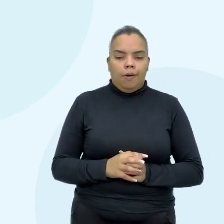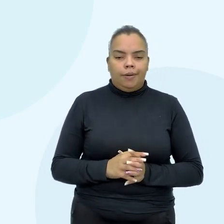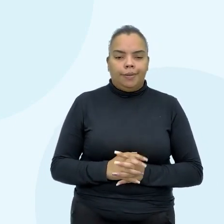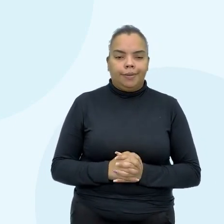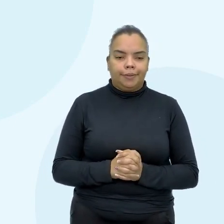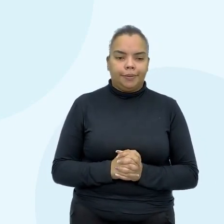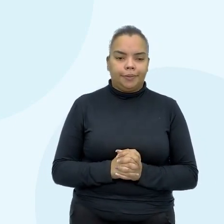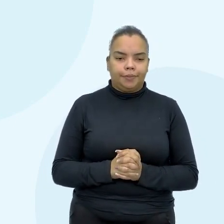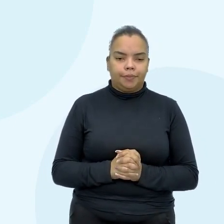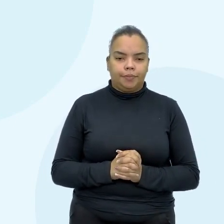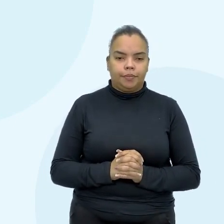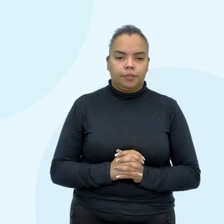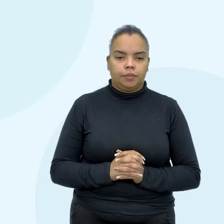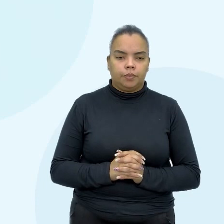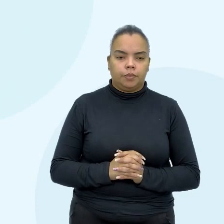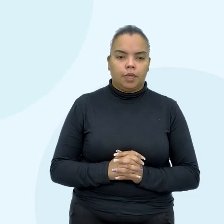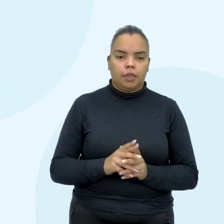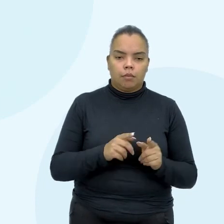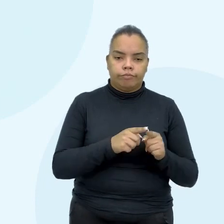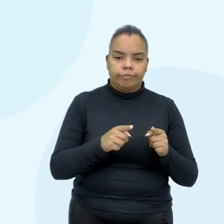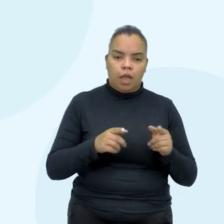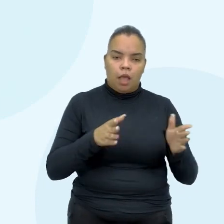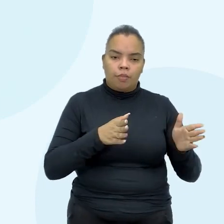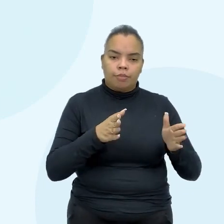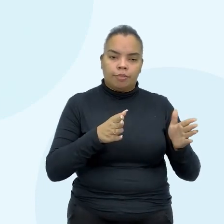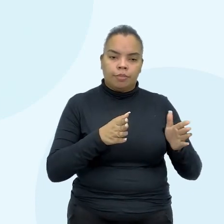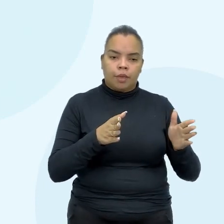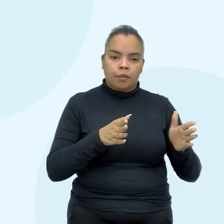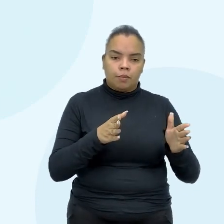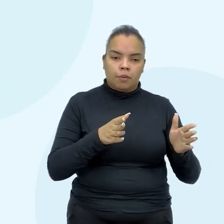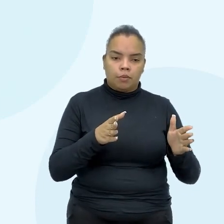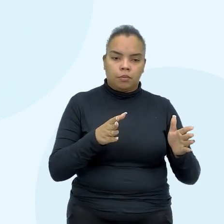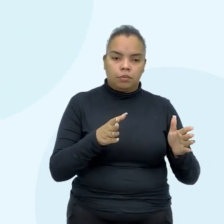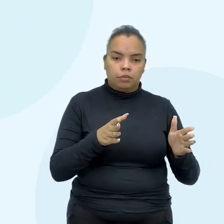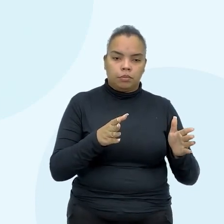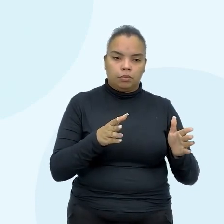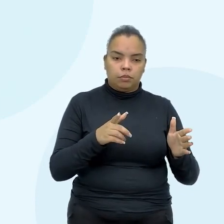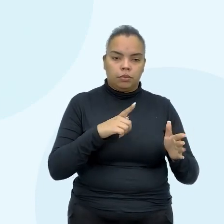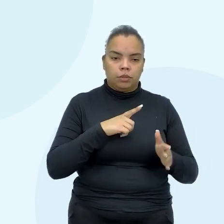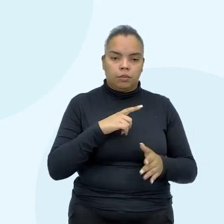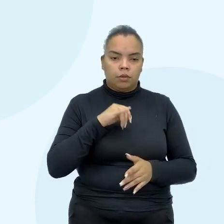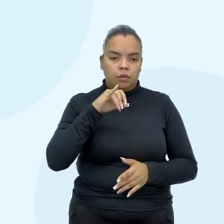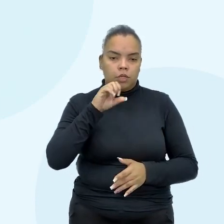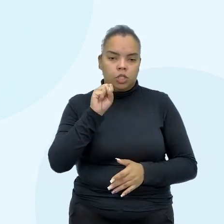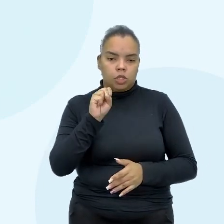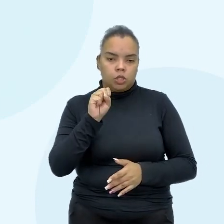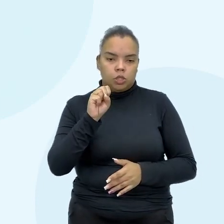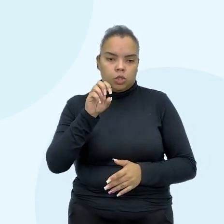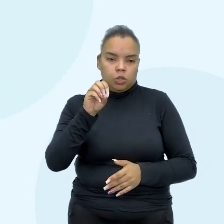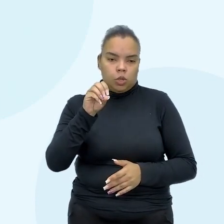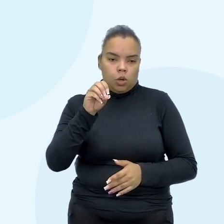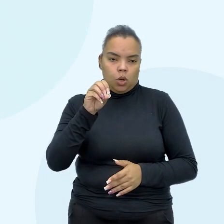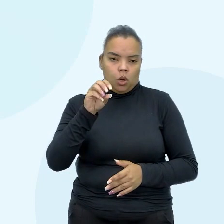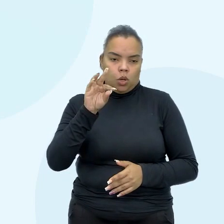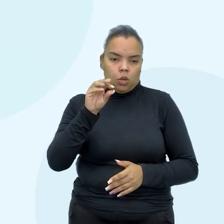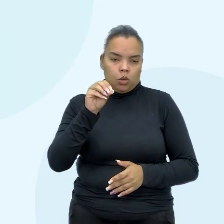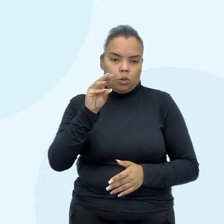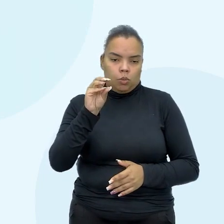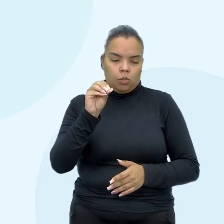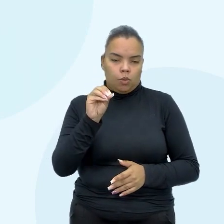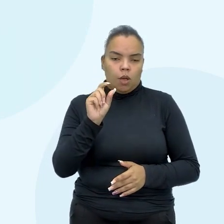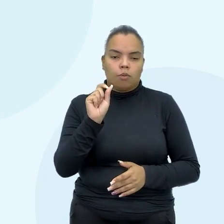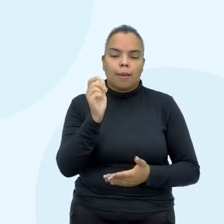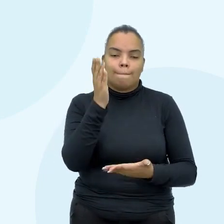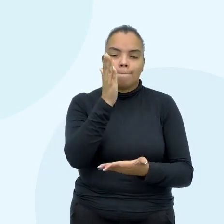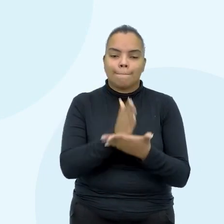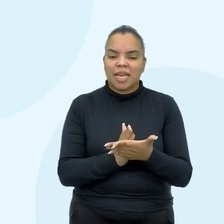Bom, o tempo de decaimento de um isótopo, né, ele sempre se reduz à metade, né? O seu